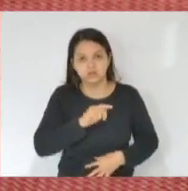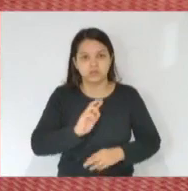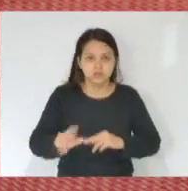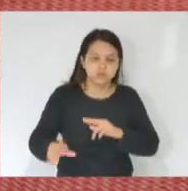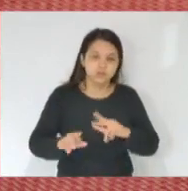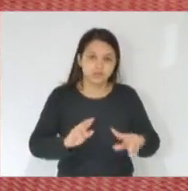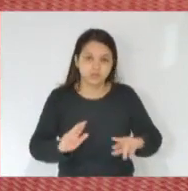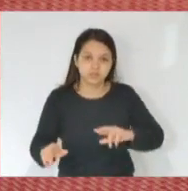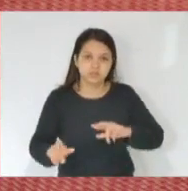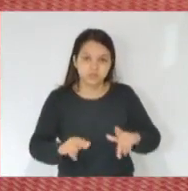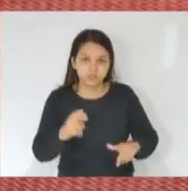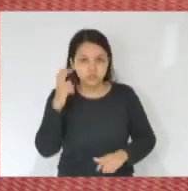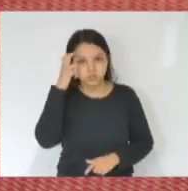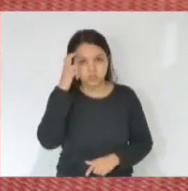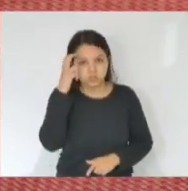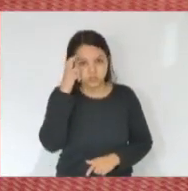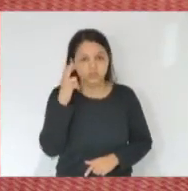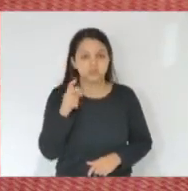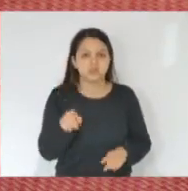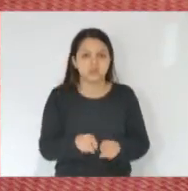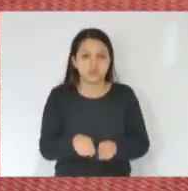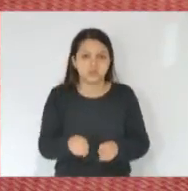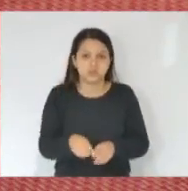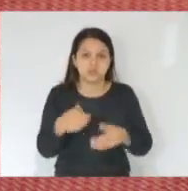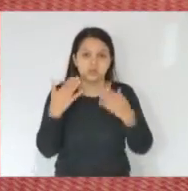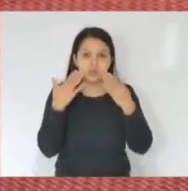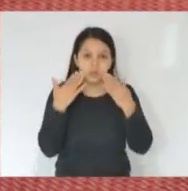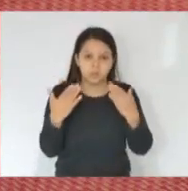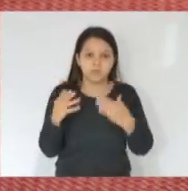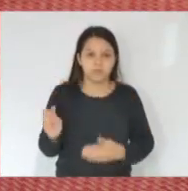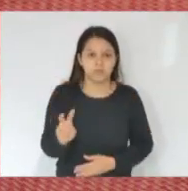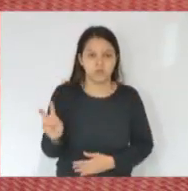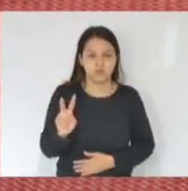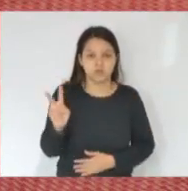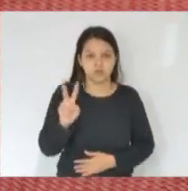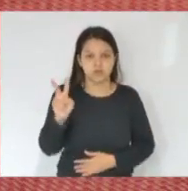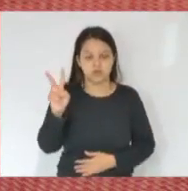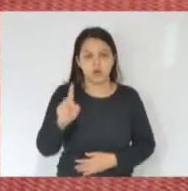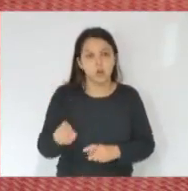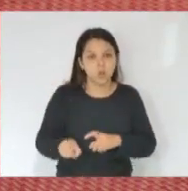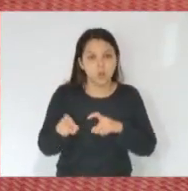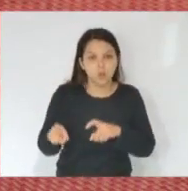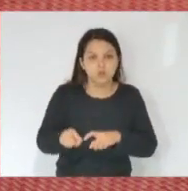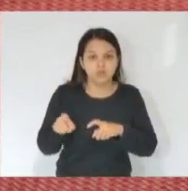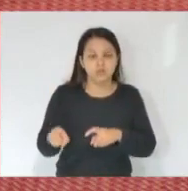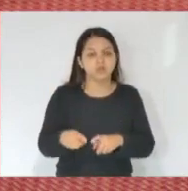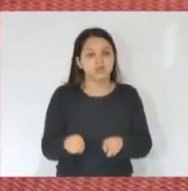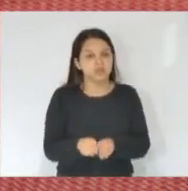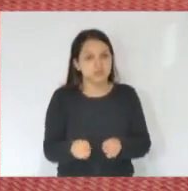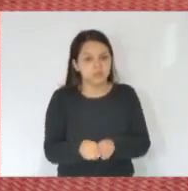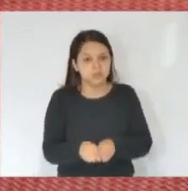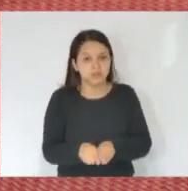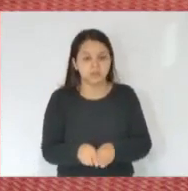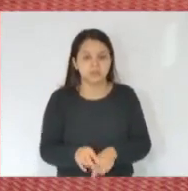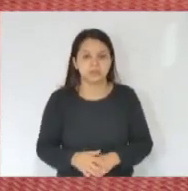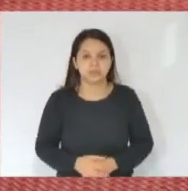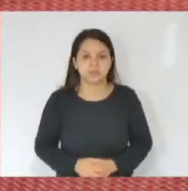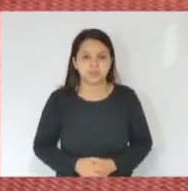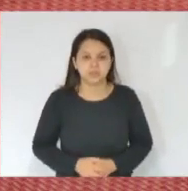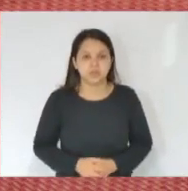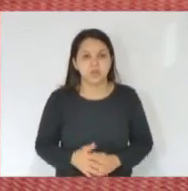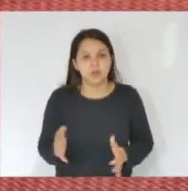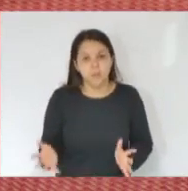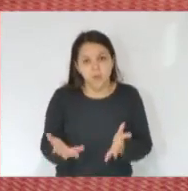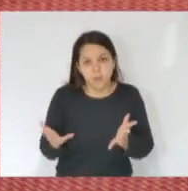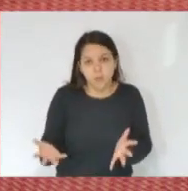culturais, também um momento de mostrar, de valorizar a nossa colonização e de propagar cada vez